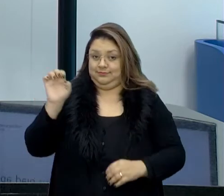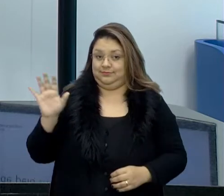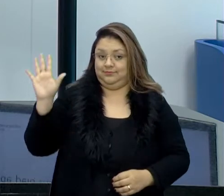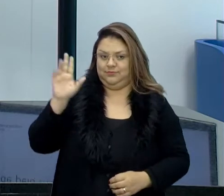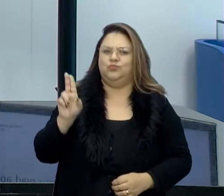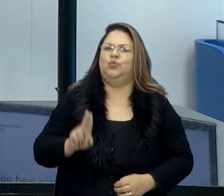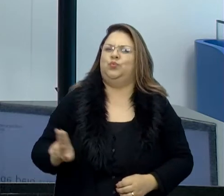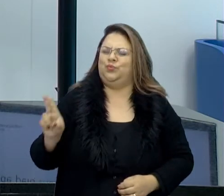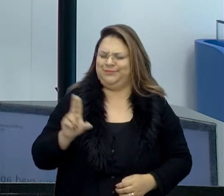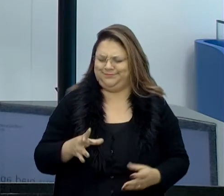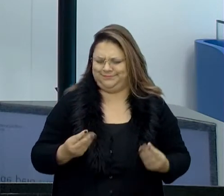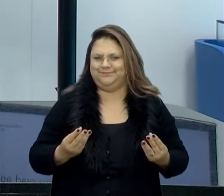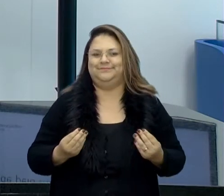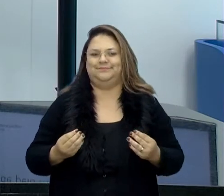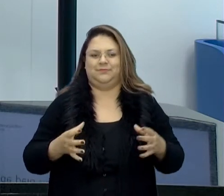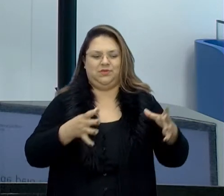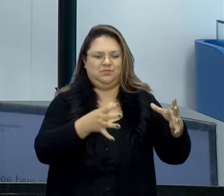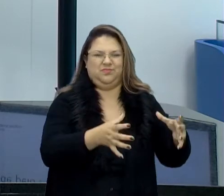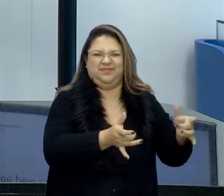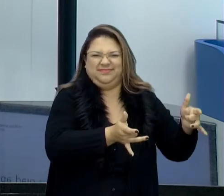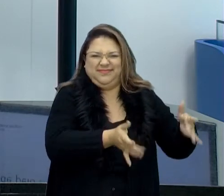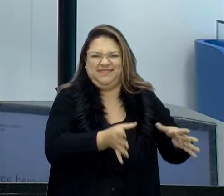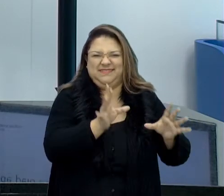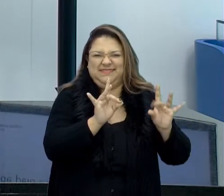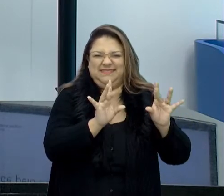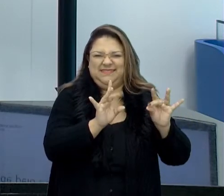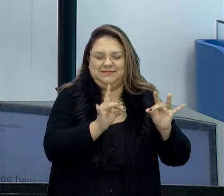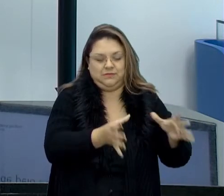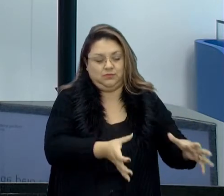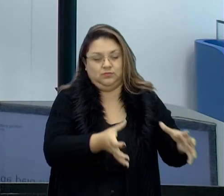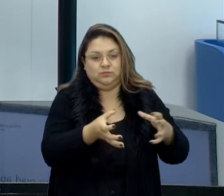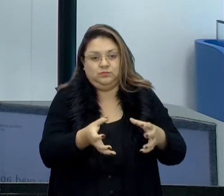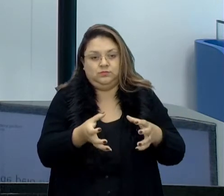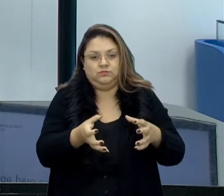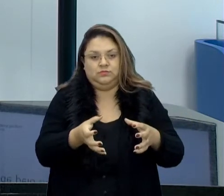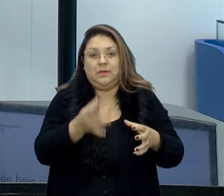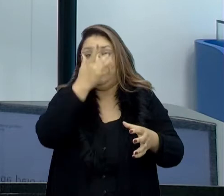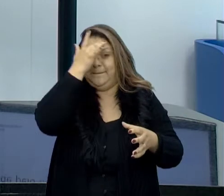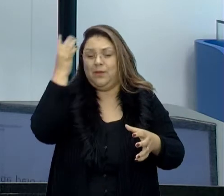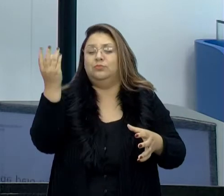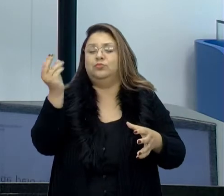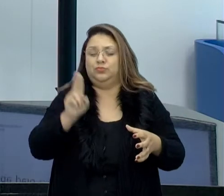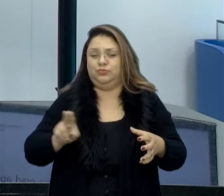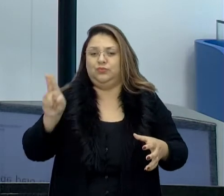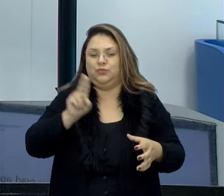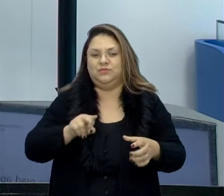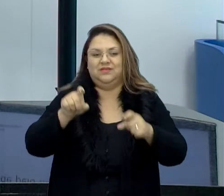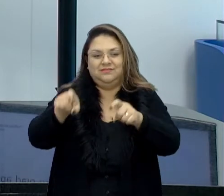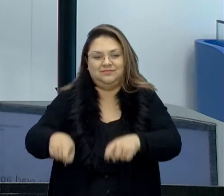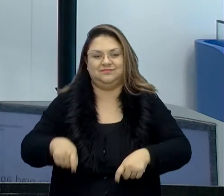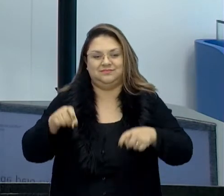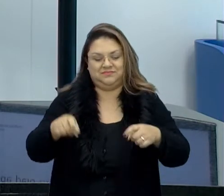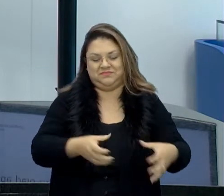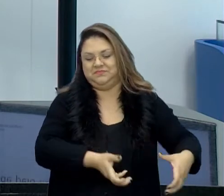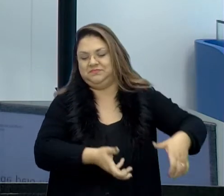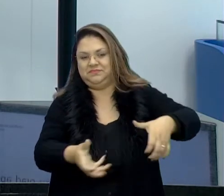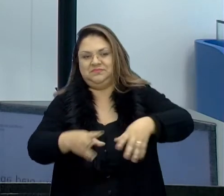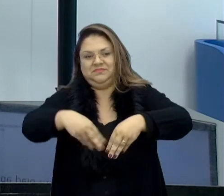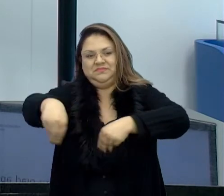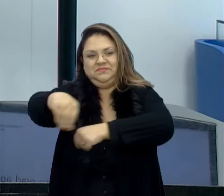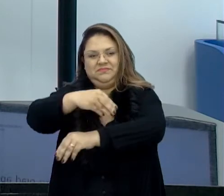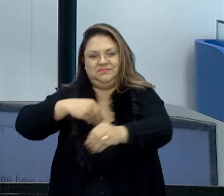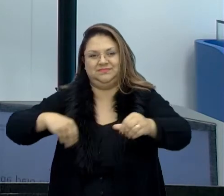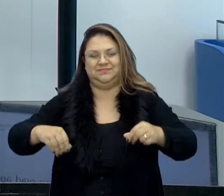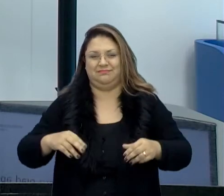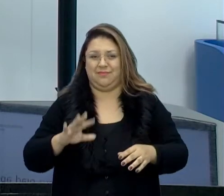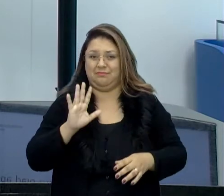utilizado muito isso, essas tortas, para a agricultura de forma geral. Só que essas tortas, elas são ricas em quê?